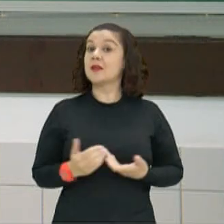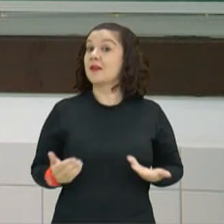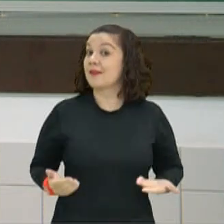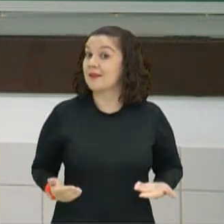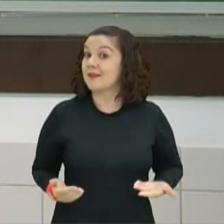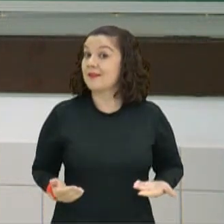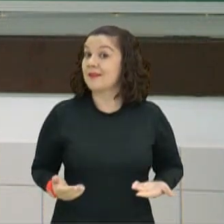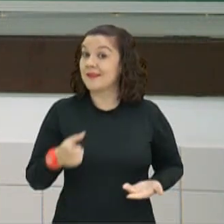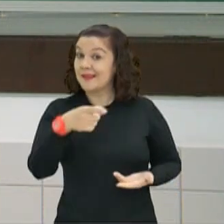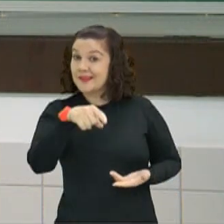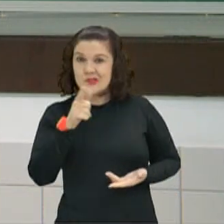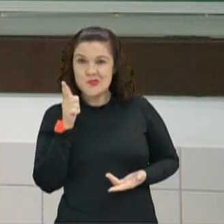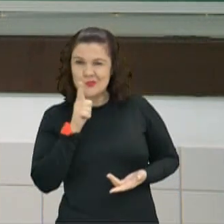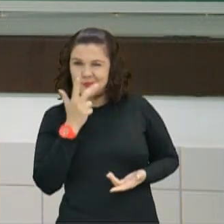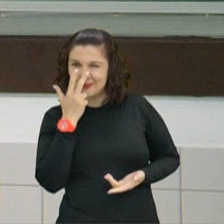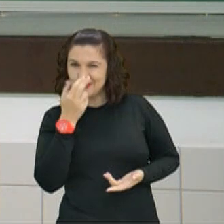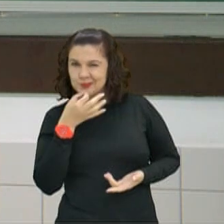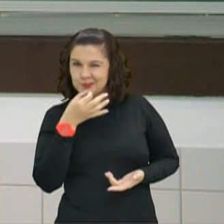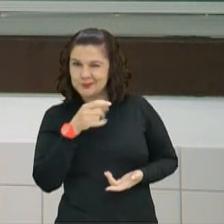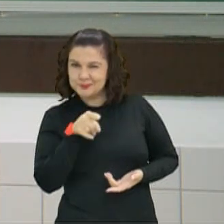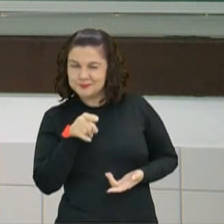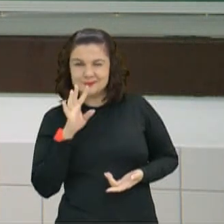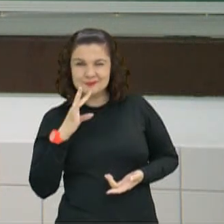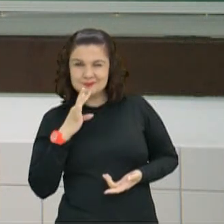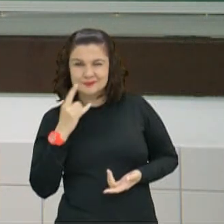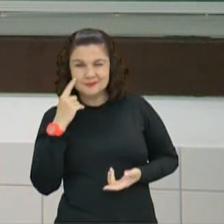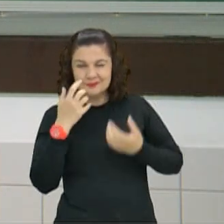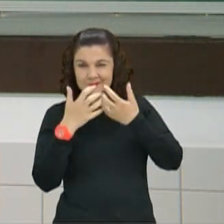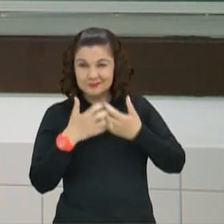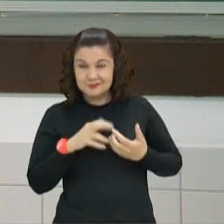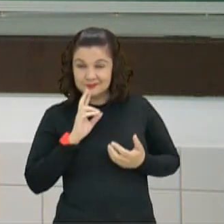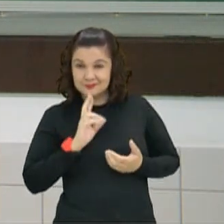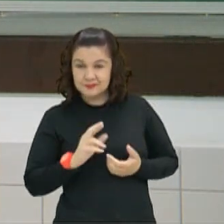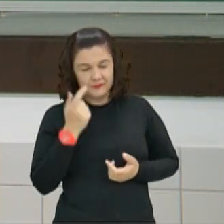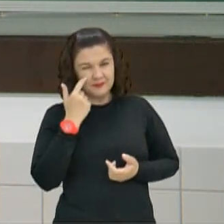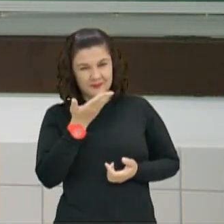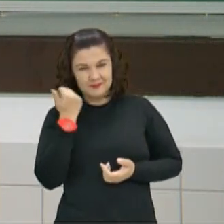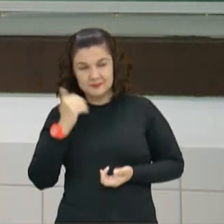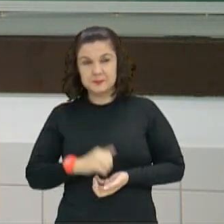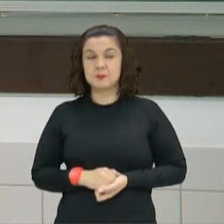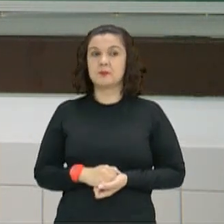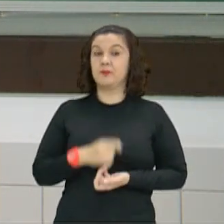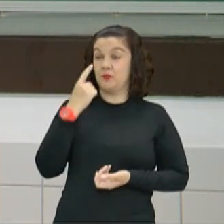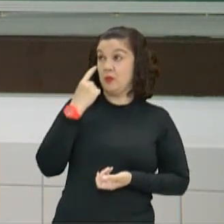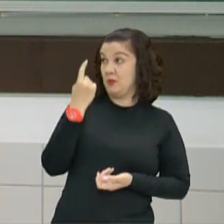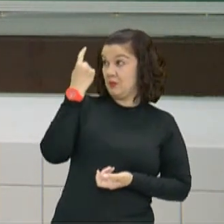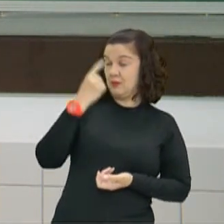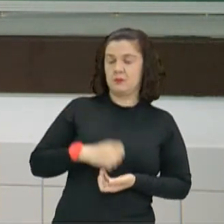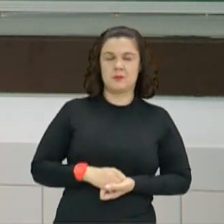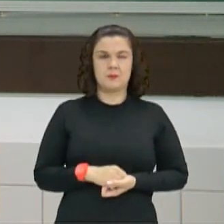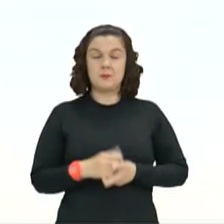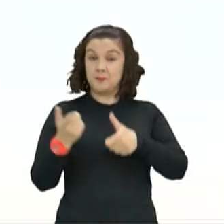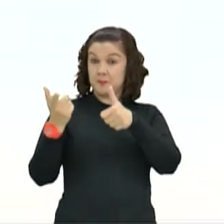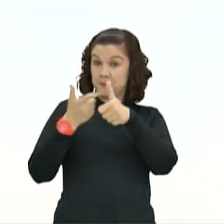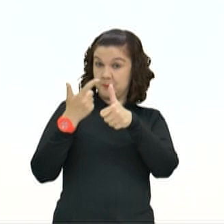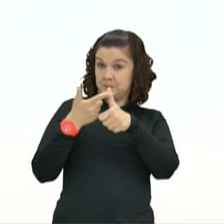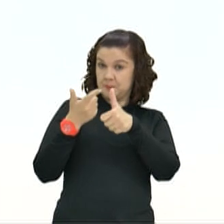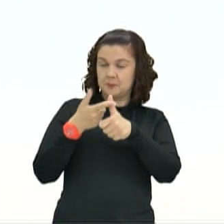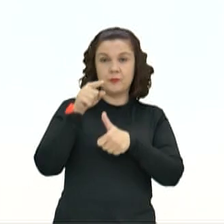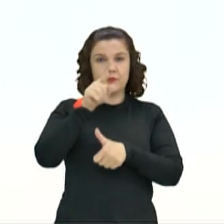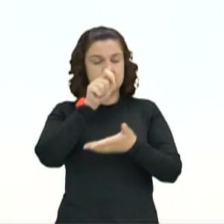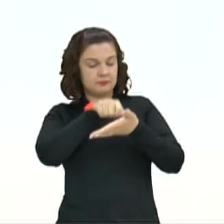E aí, galerinha, o que vocês acharam? Legal? Vamos lá, vamos resolver isso daqui? Venha comigo. Ó, então, primeiramente,